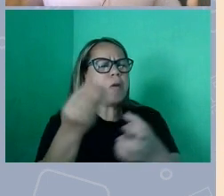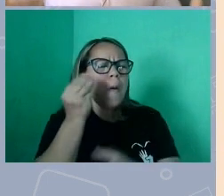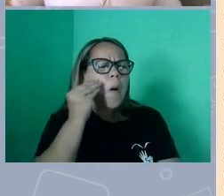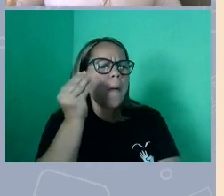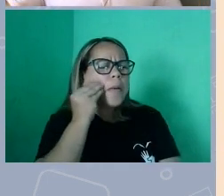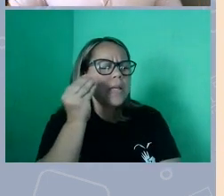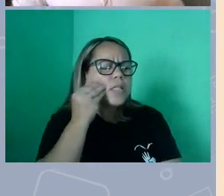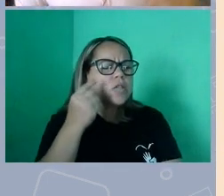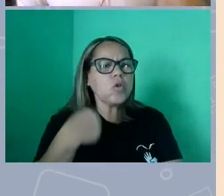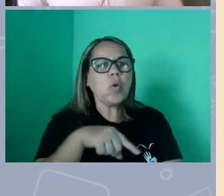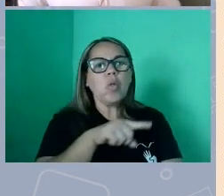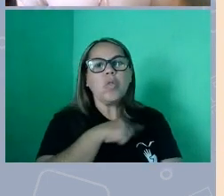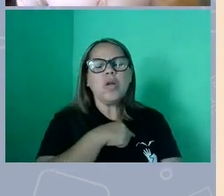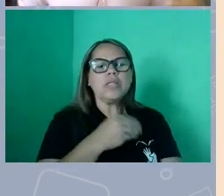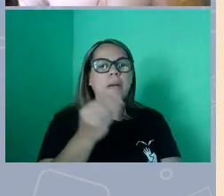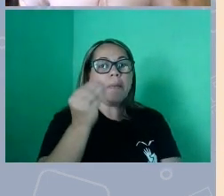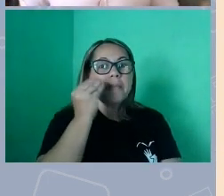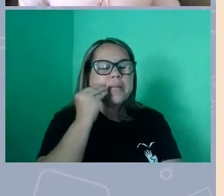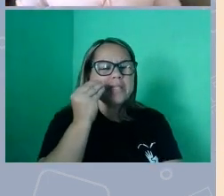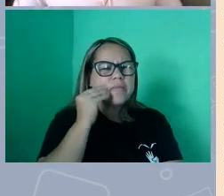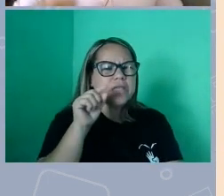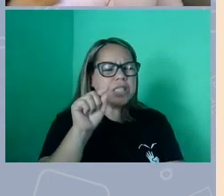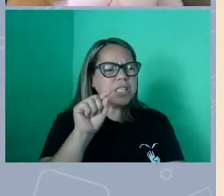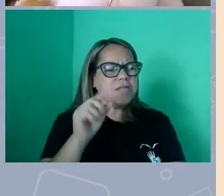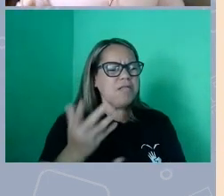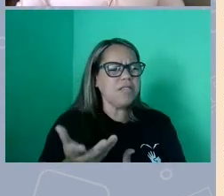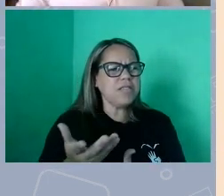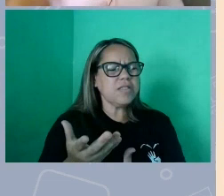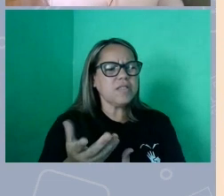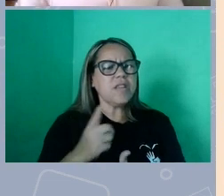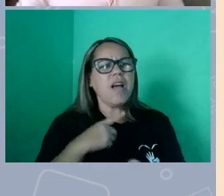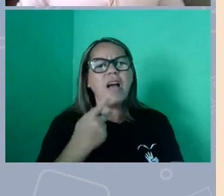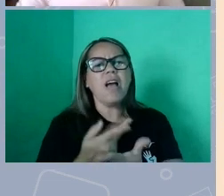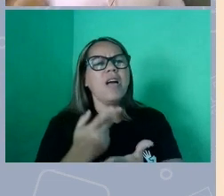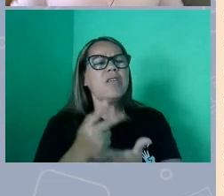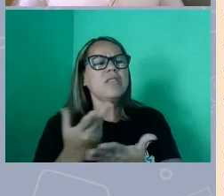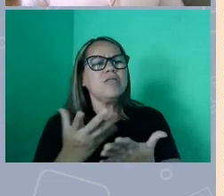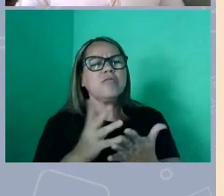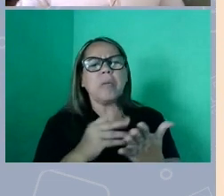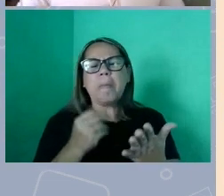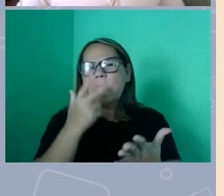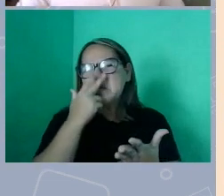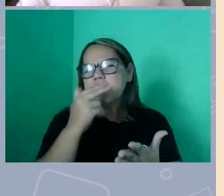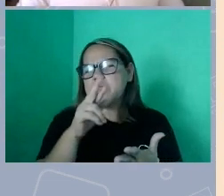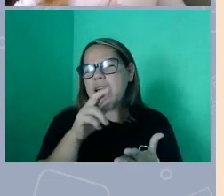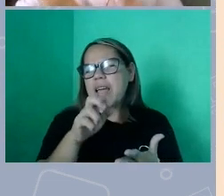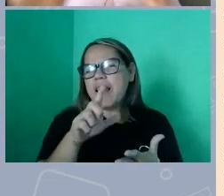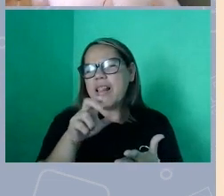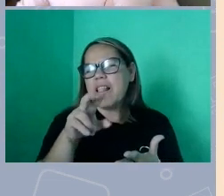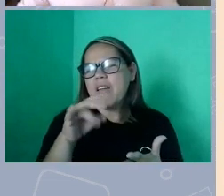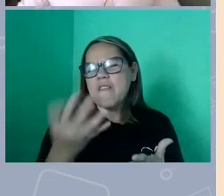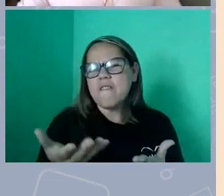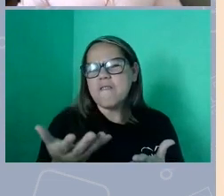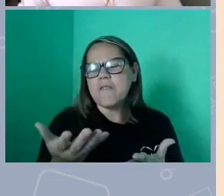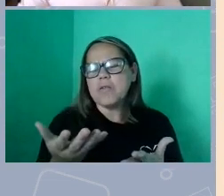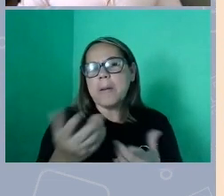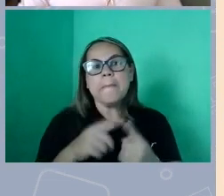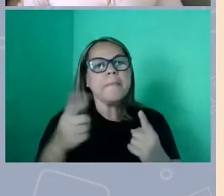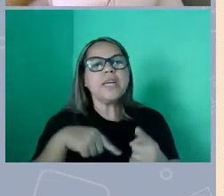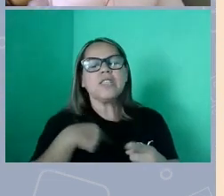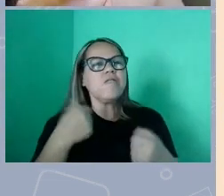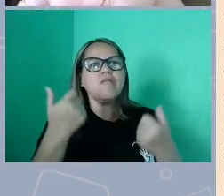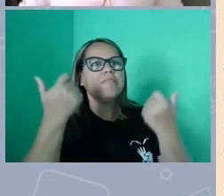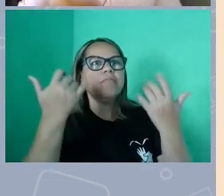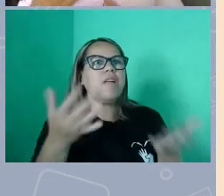formação desse tipo há uma tendência de que se trate de um relevo sedimentar mas não vamos adiantar